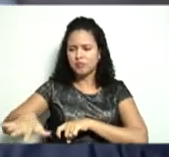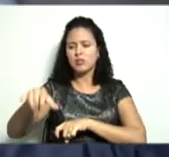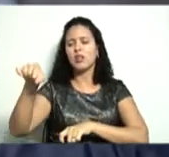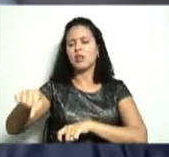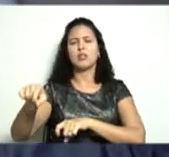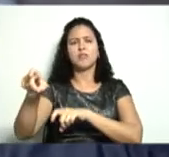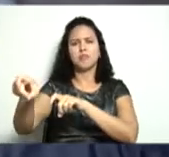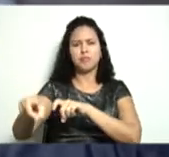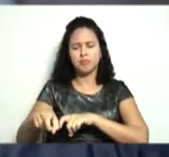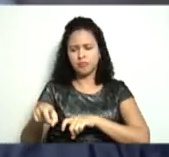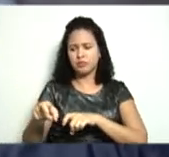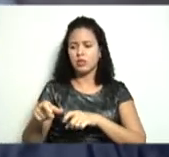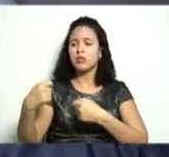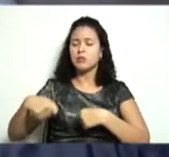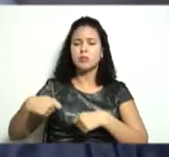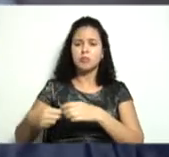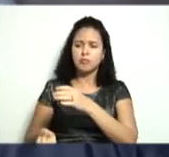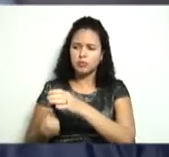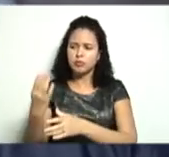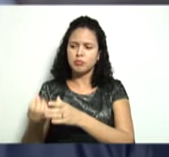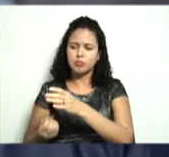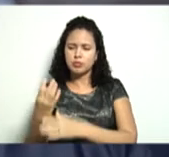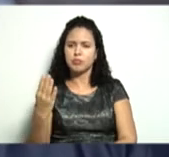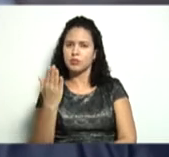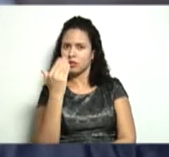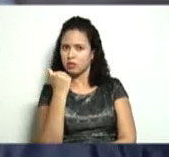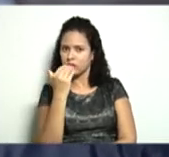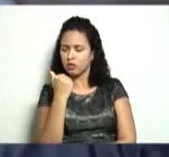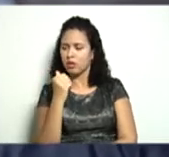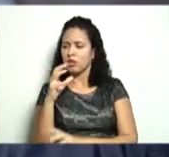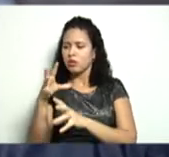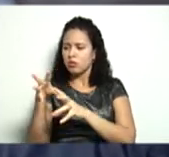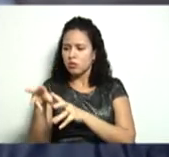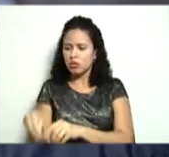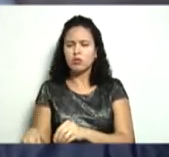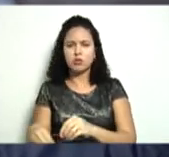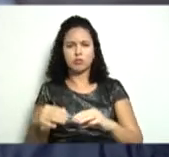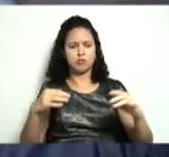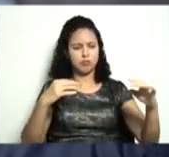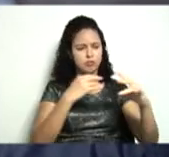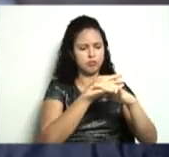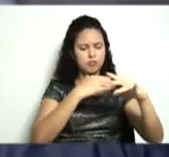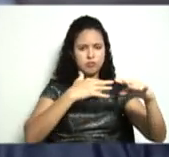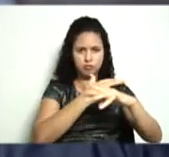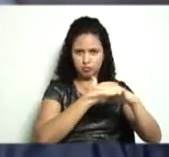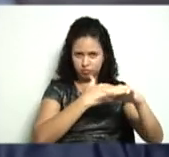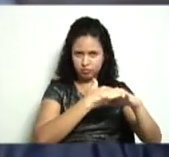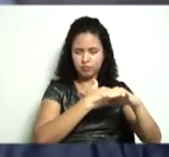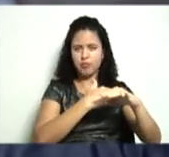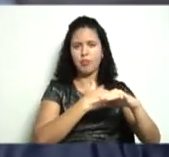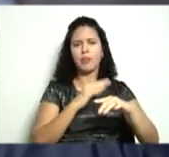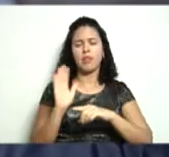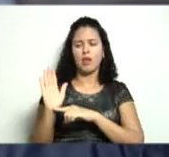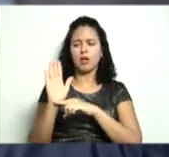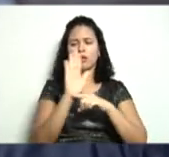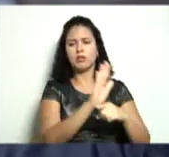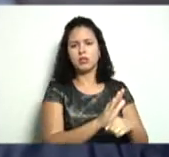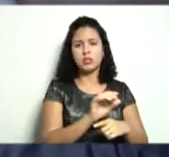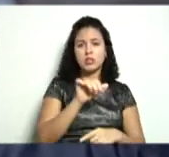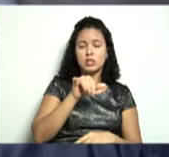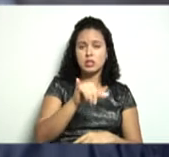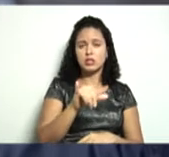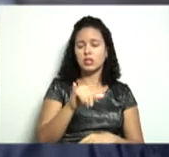meio rural, eles têm que produzir alimentos para todos os que vivem nos meios urbanos. Então, se nós formos